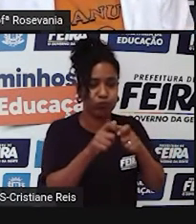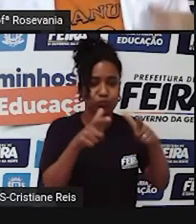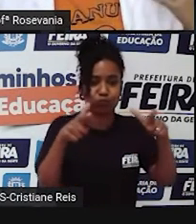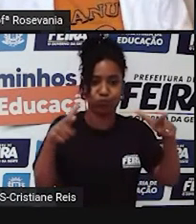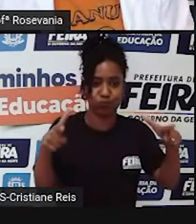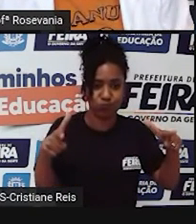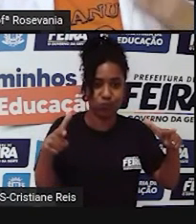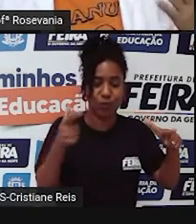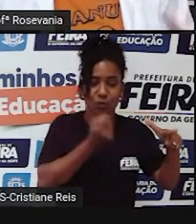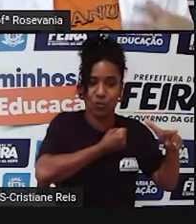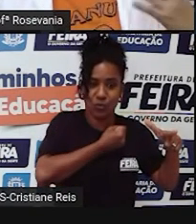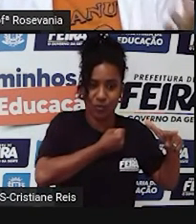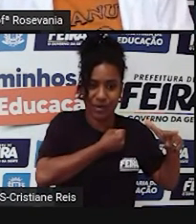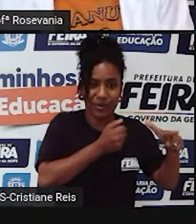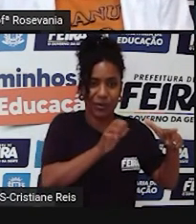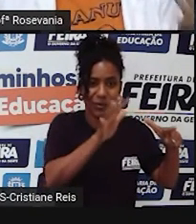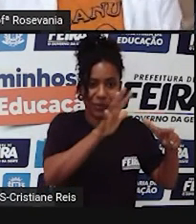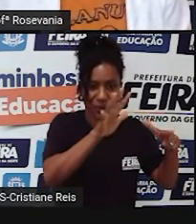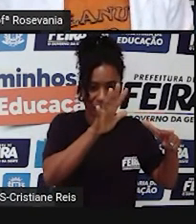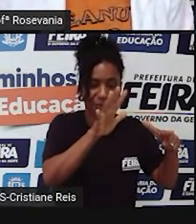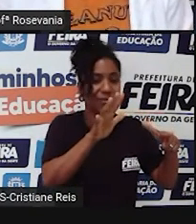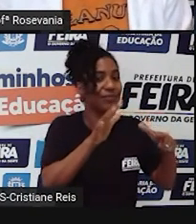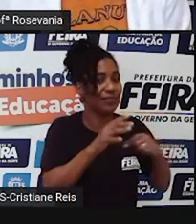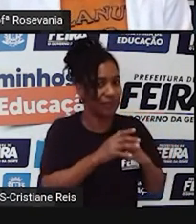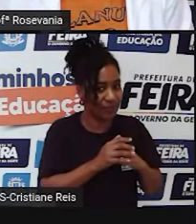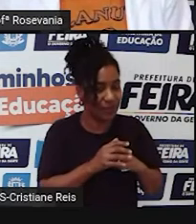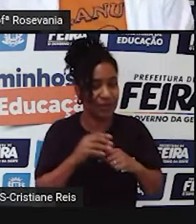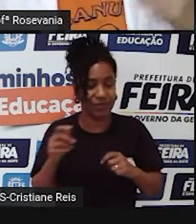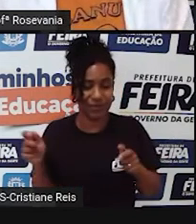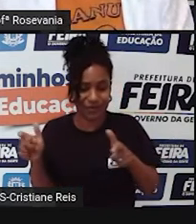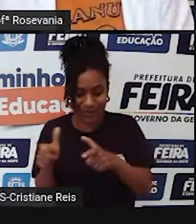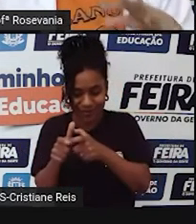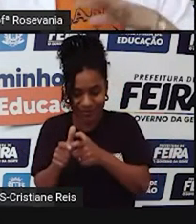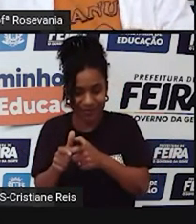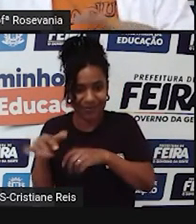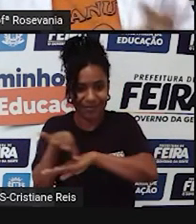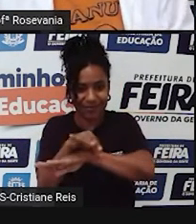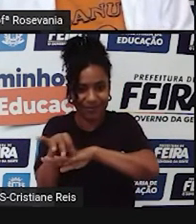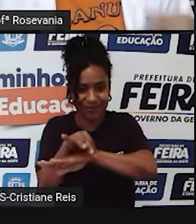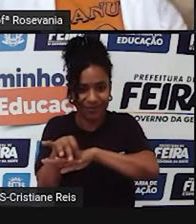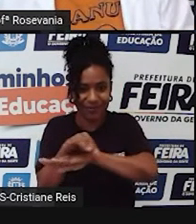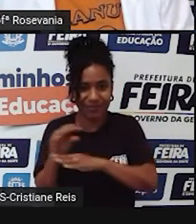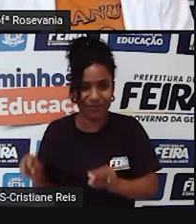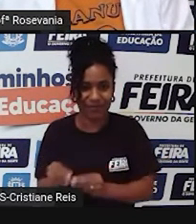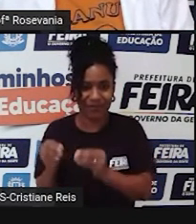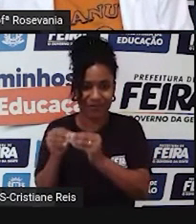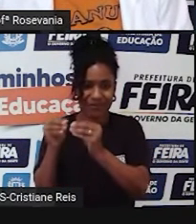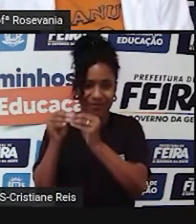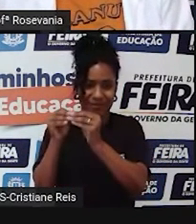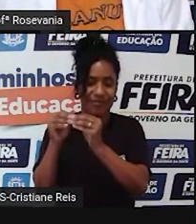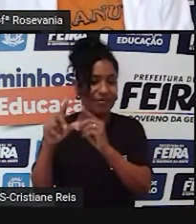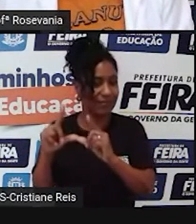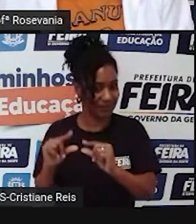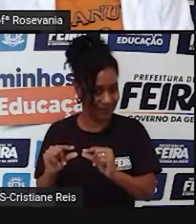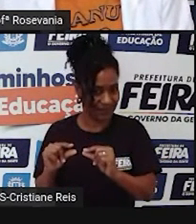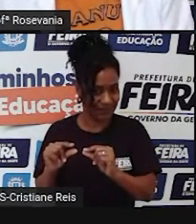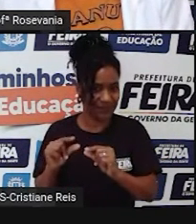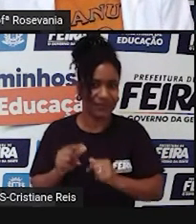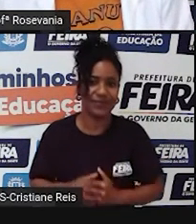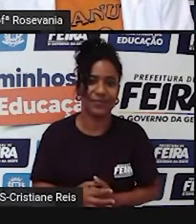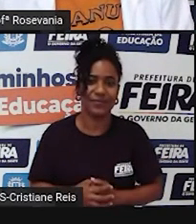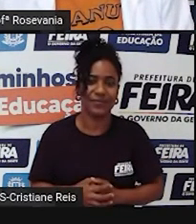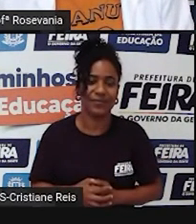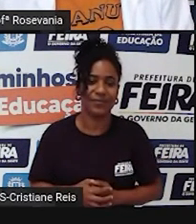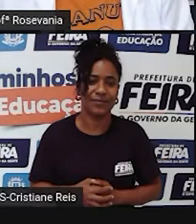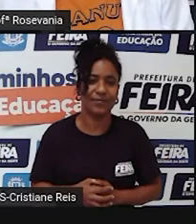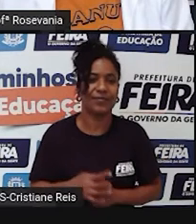ter uma quantidade muito maior de detalhes. Quando a escala for menor, eu vou ter uma quantidade menor de detalhes, viu?